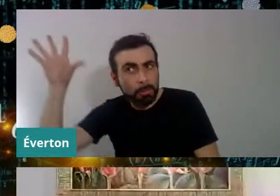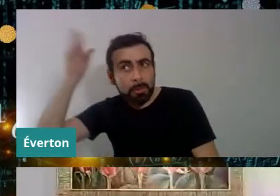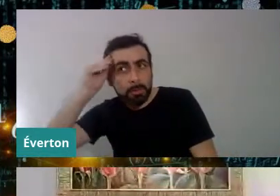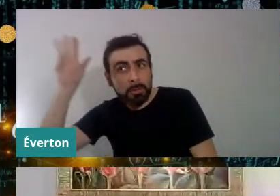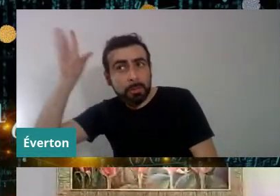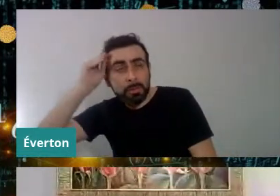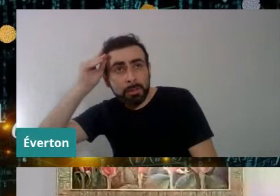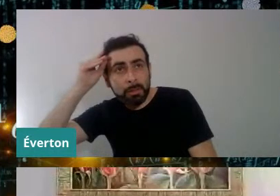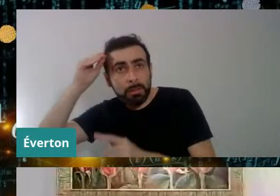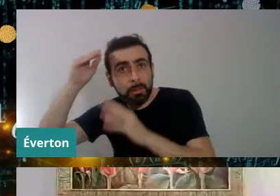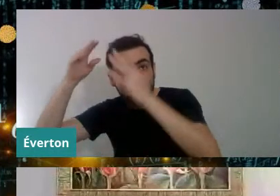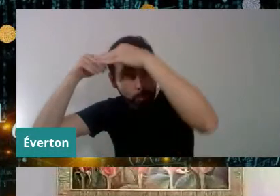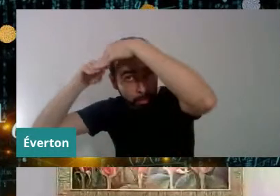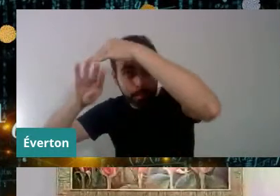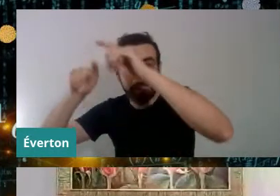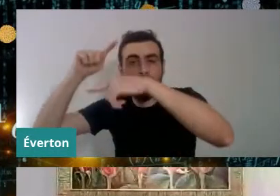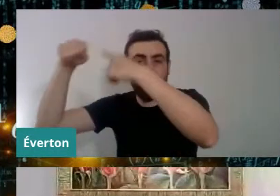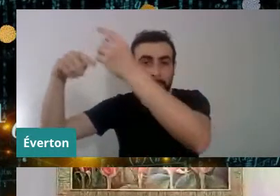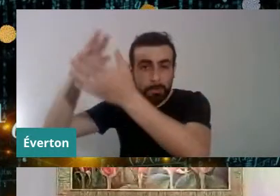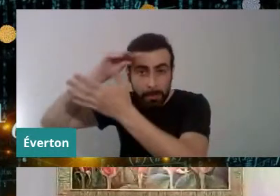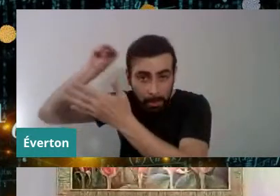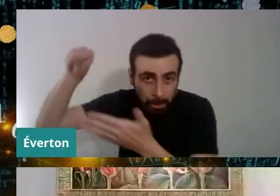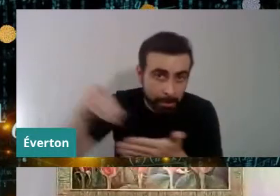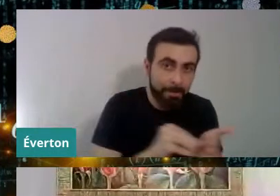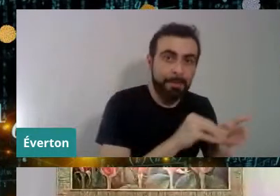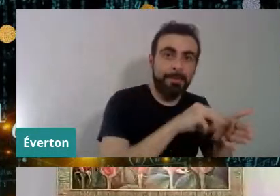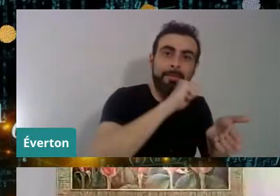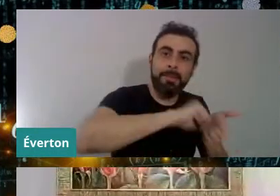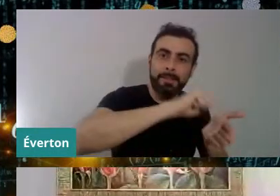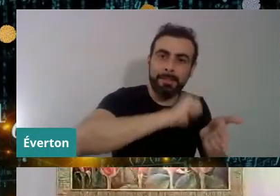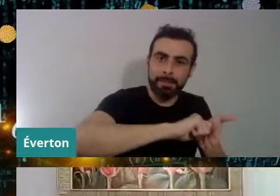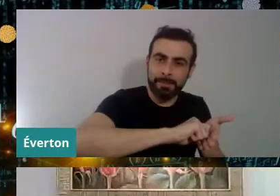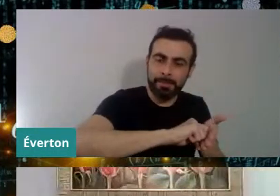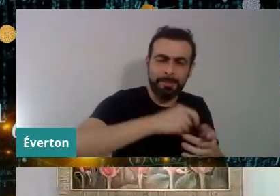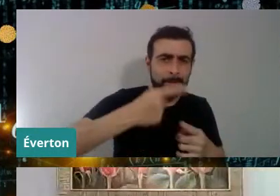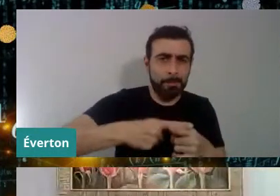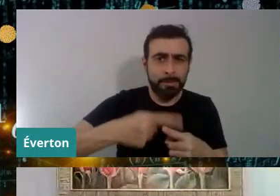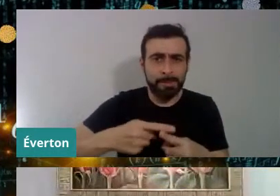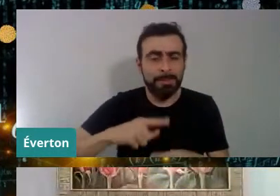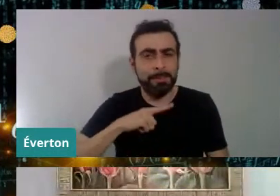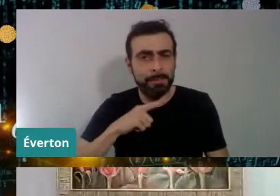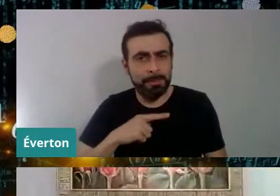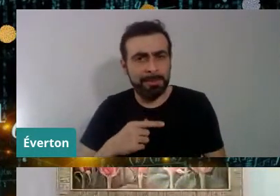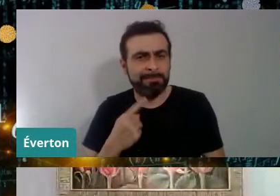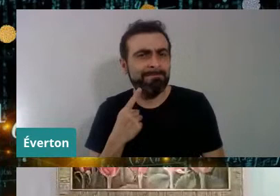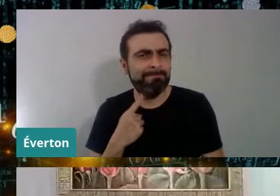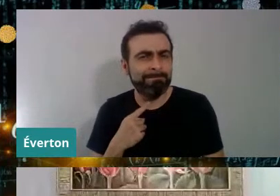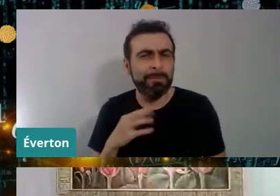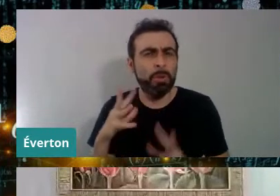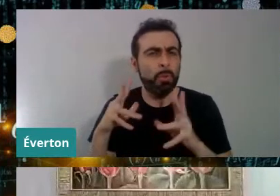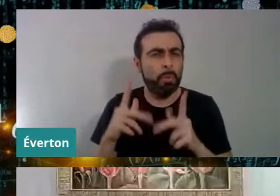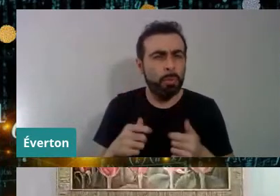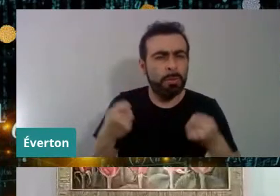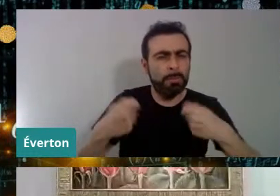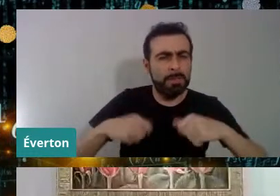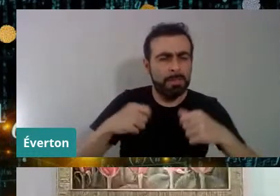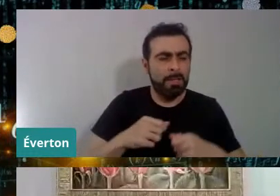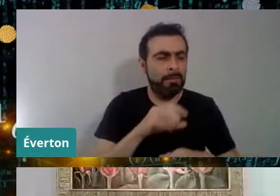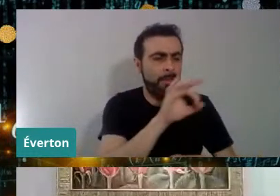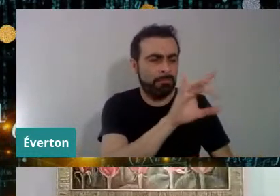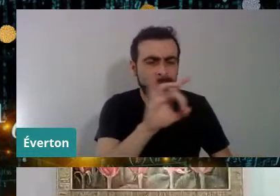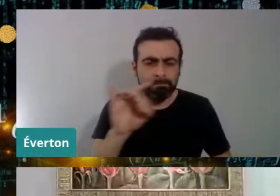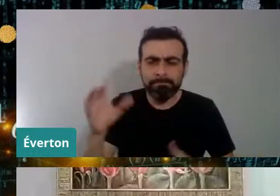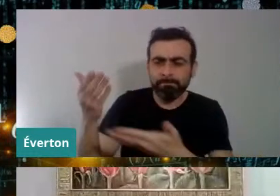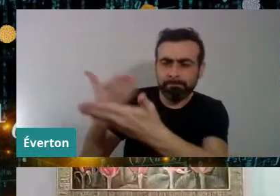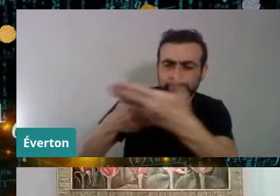assim, uma unicidade, né? Uma disposição em querer atender a necessidade um do outro, que